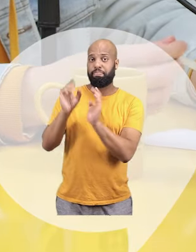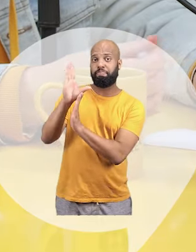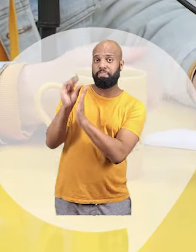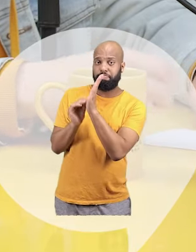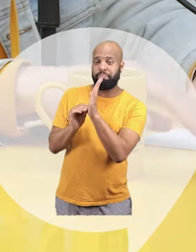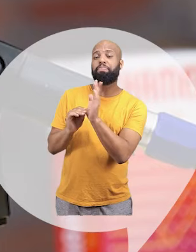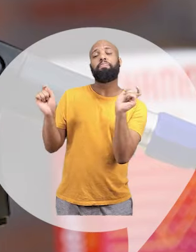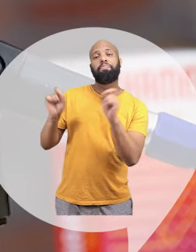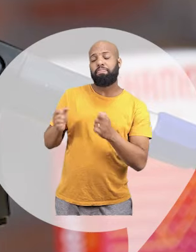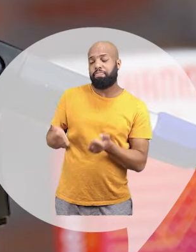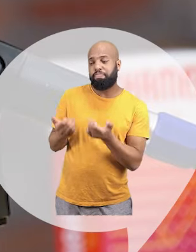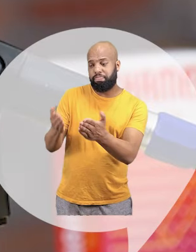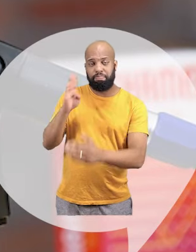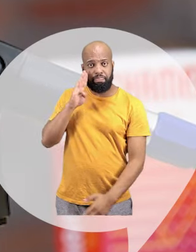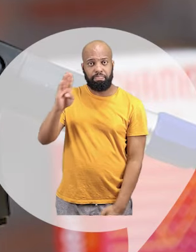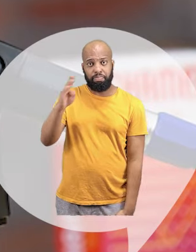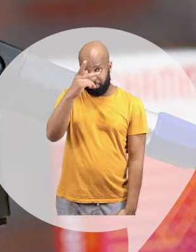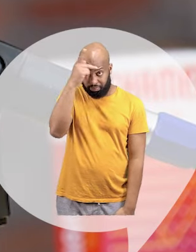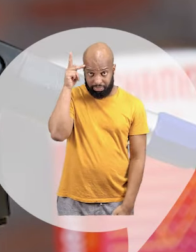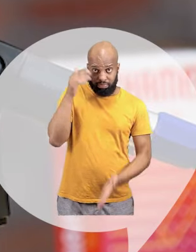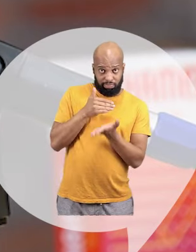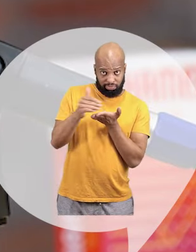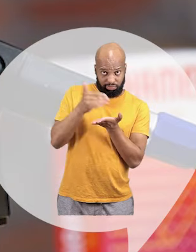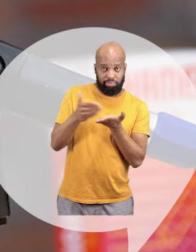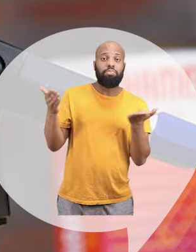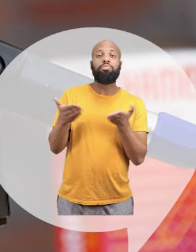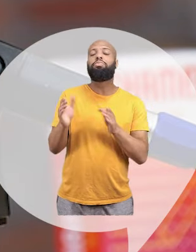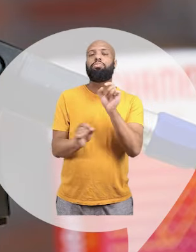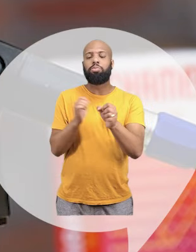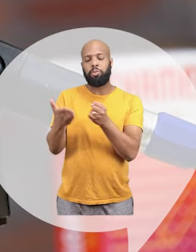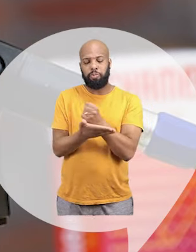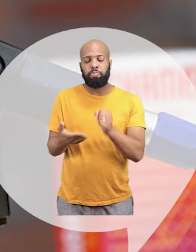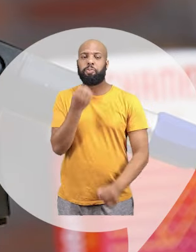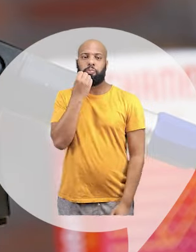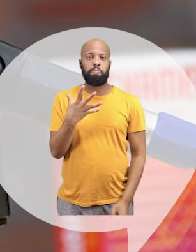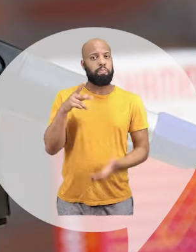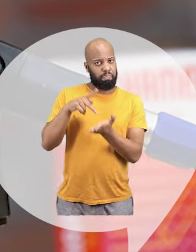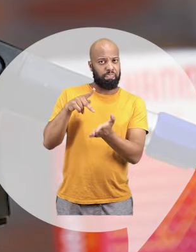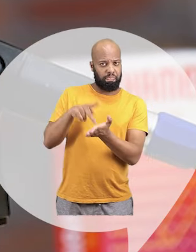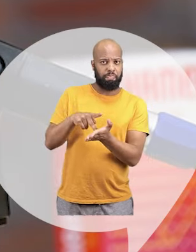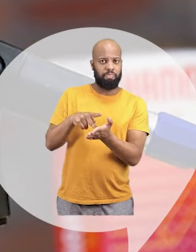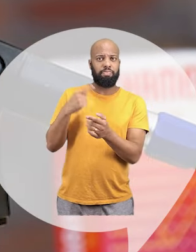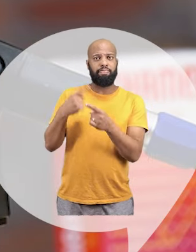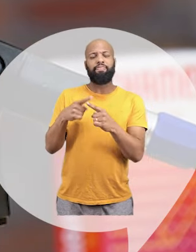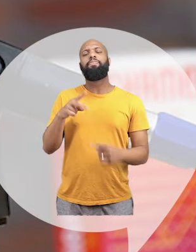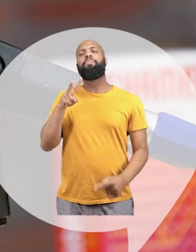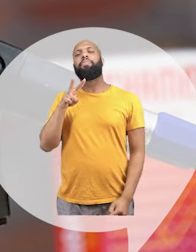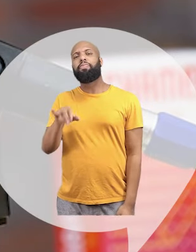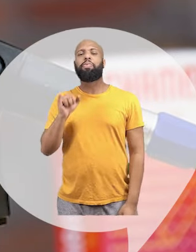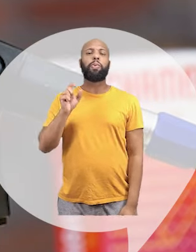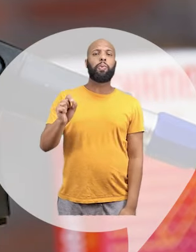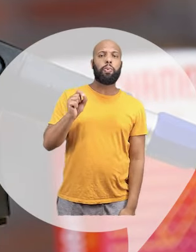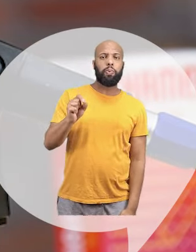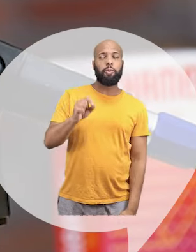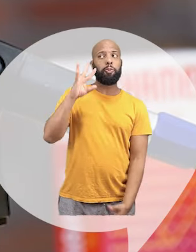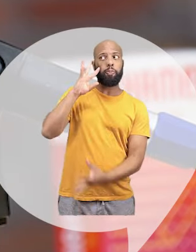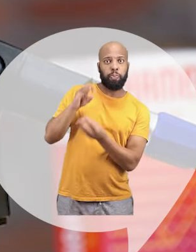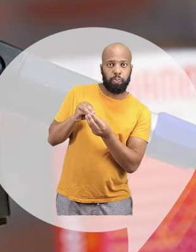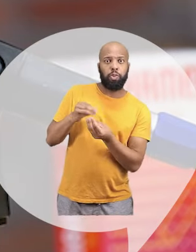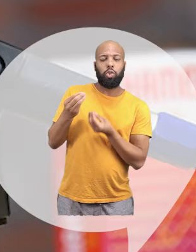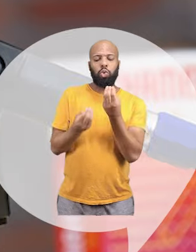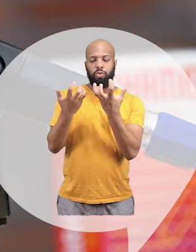eu acho que os conteúdos te dão e dão principalmente para quem está começando uma base muito boa de verdade assim para